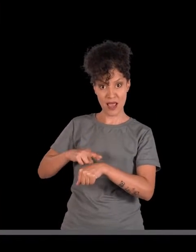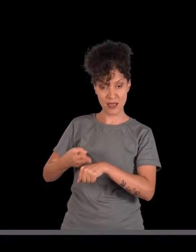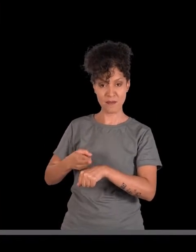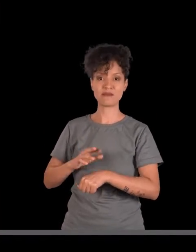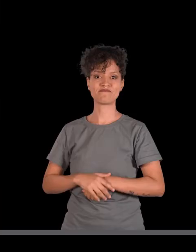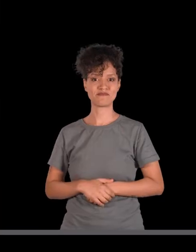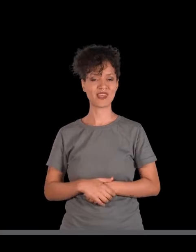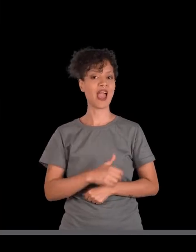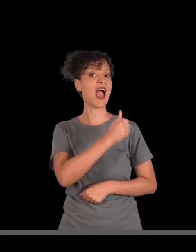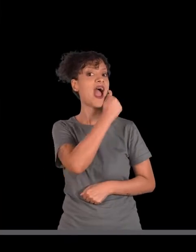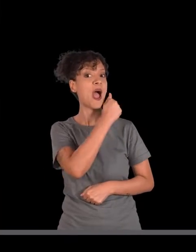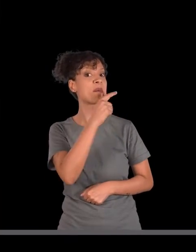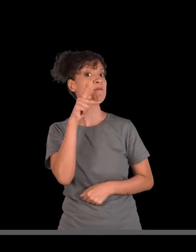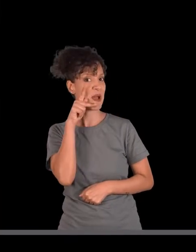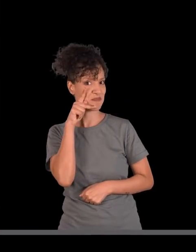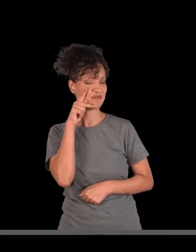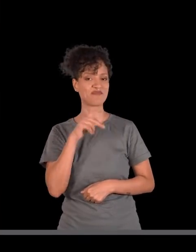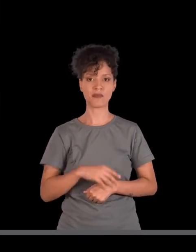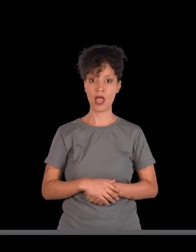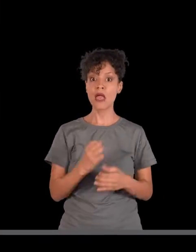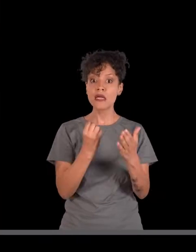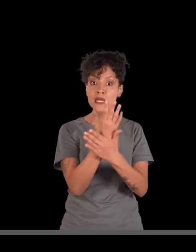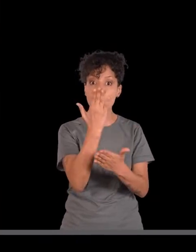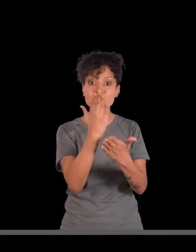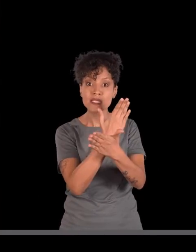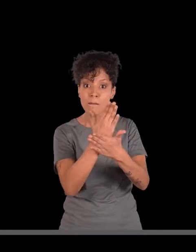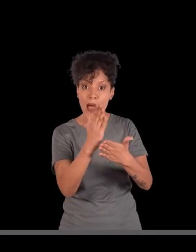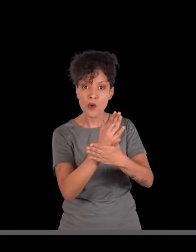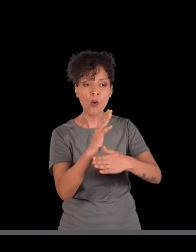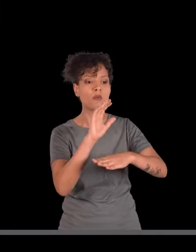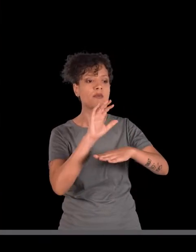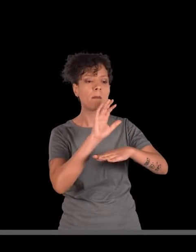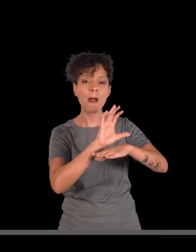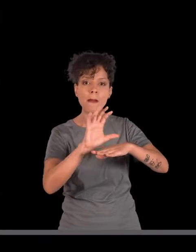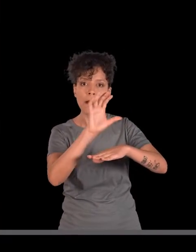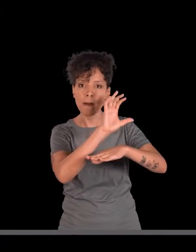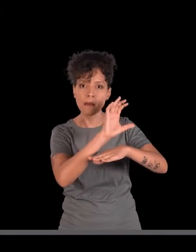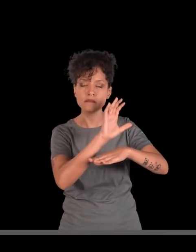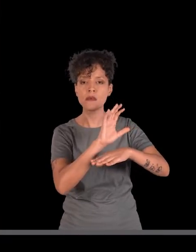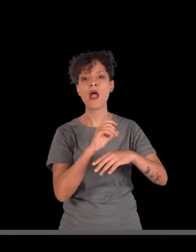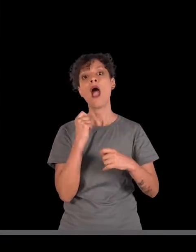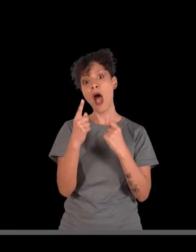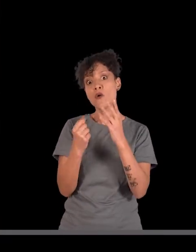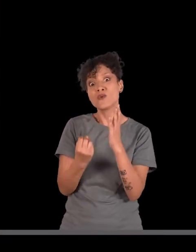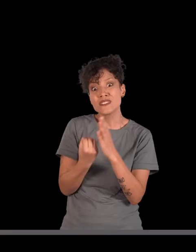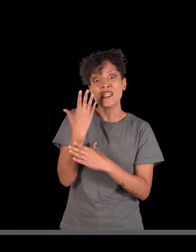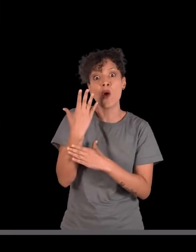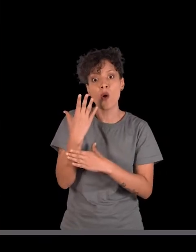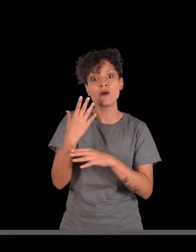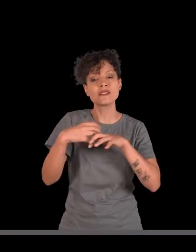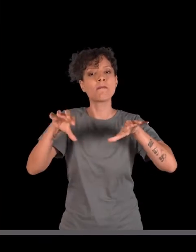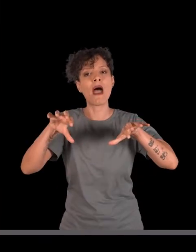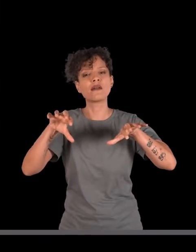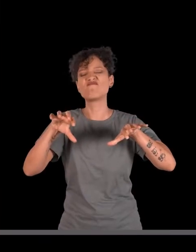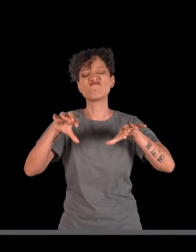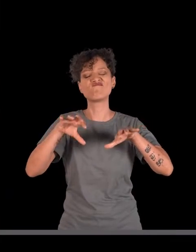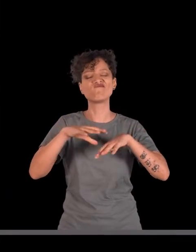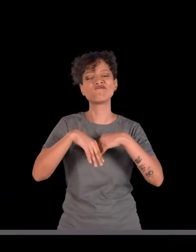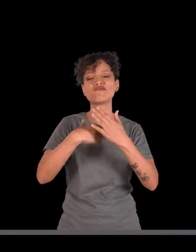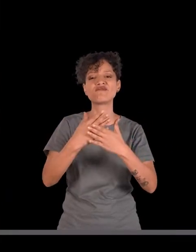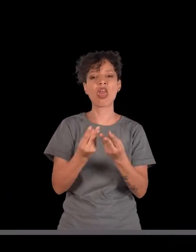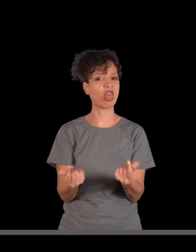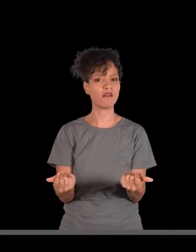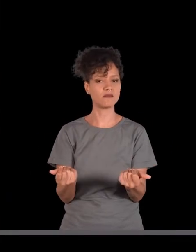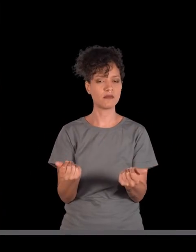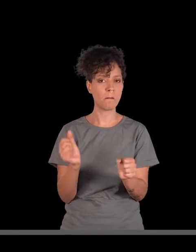Roraima e Amapá. Esses daí foram criados. Outros foram criados, mas não foram para frente, não foram adiante,